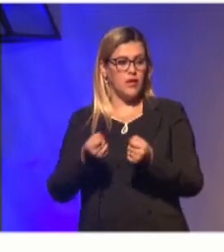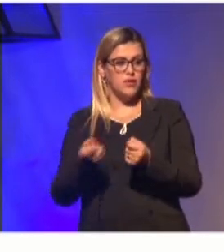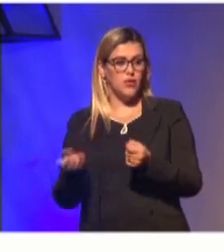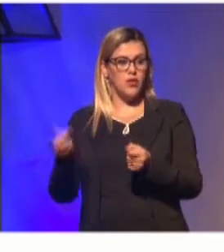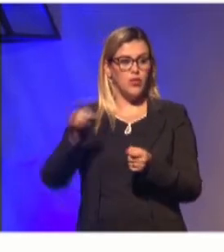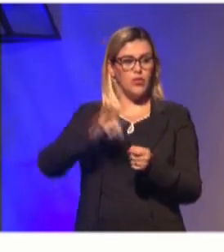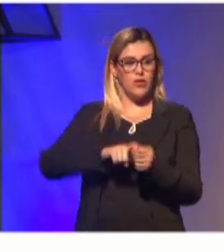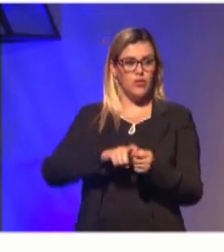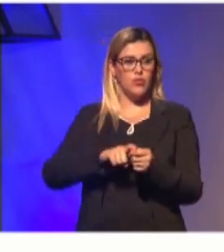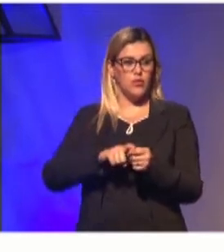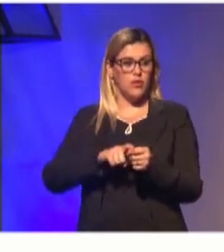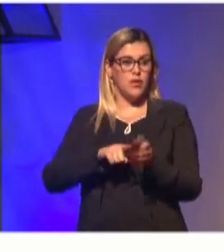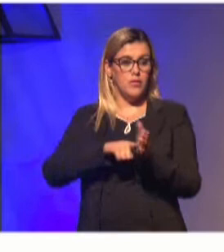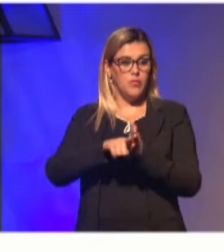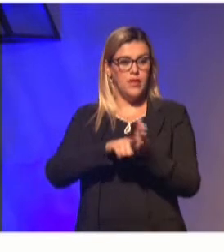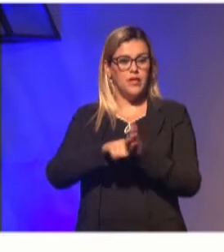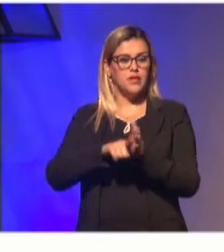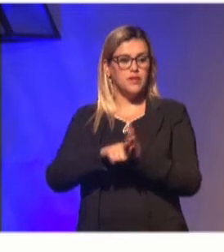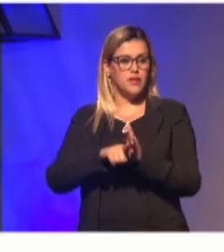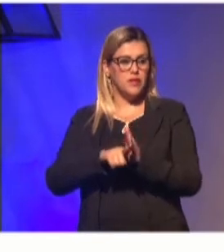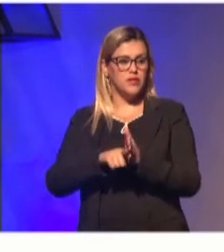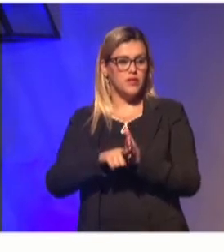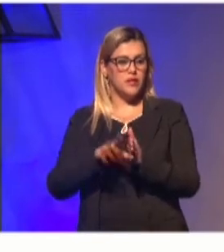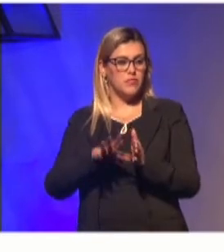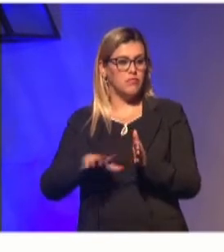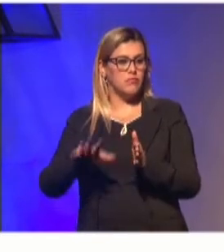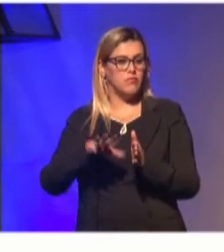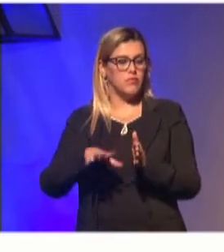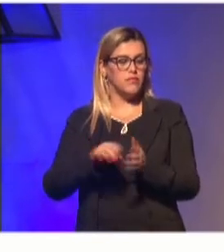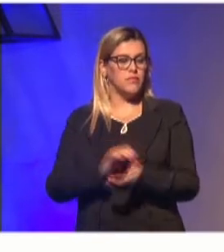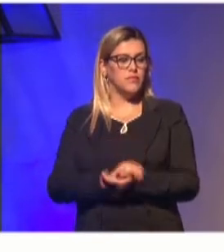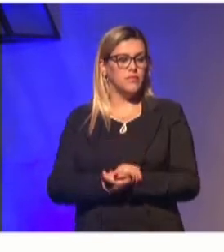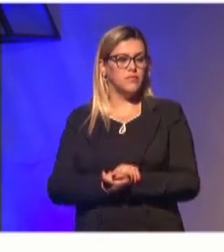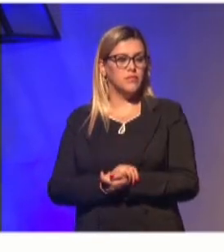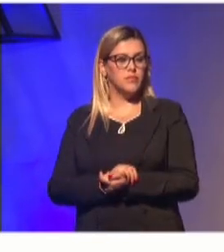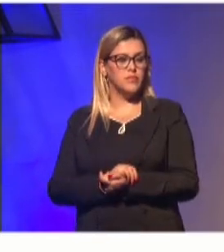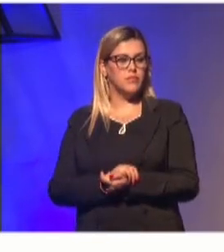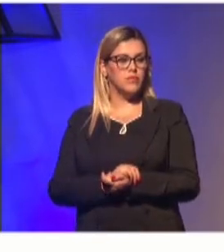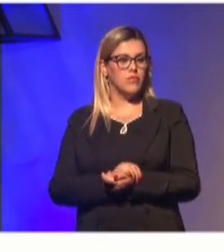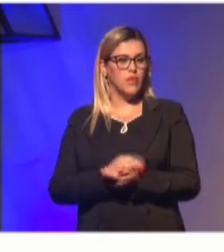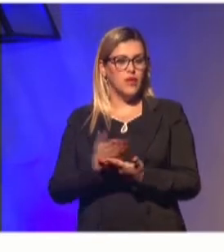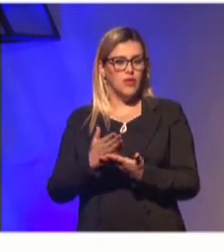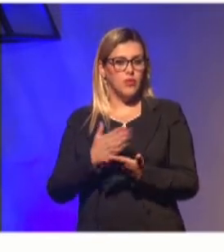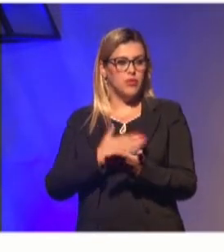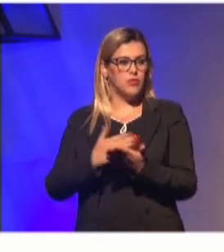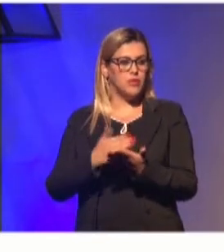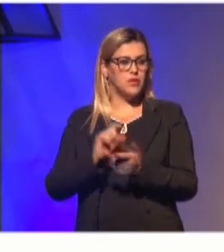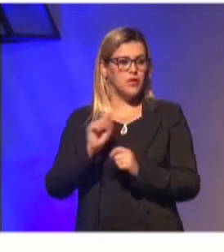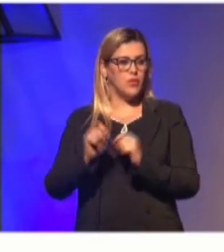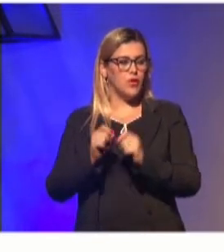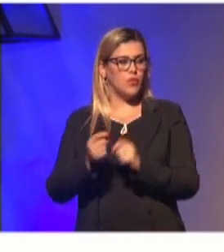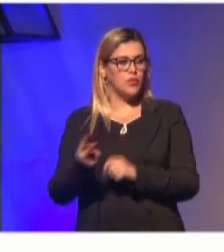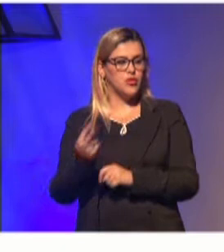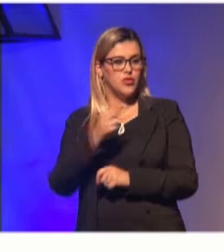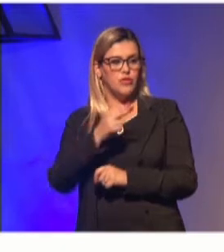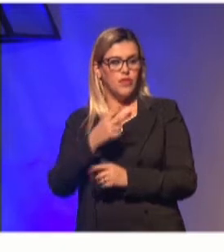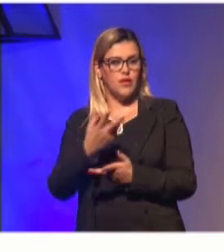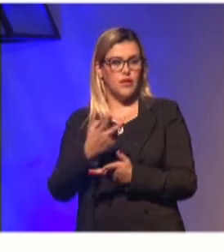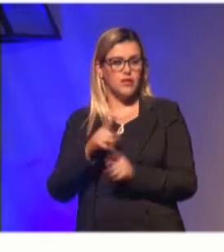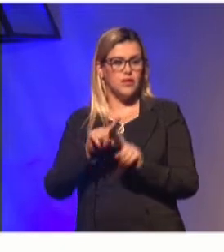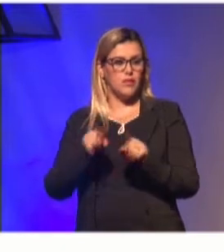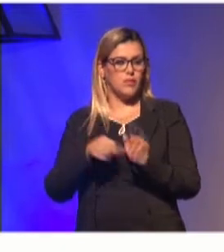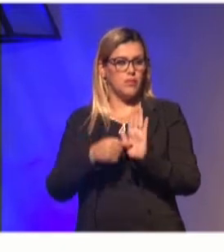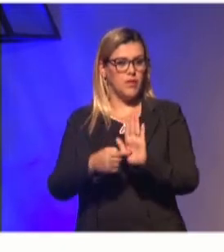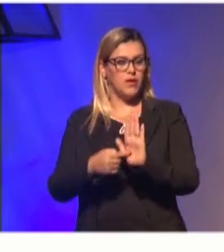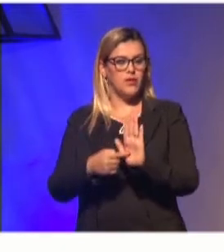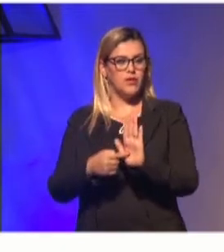né, estudos na área de regeneração do sistema nervoso periférico e algumas considerações. Então é importante, né, quando a gente olha para essa imagem, a